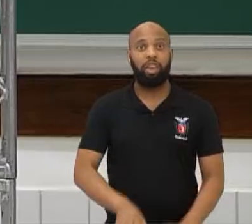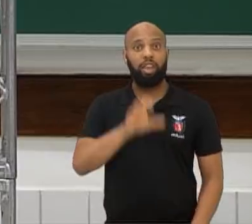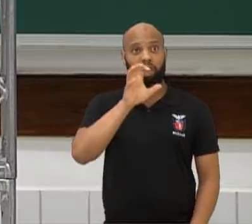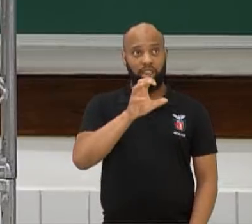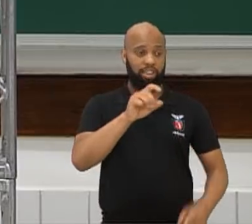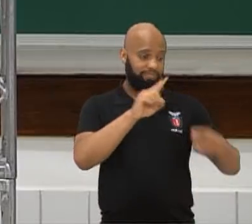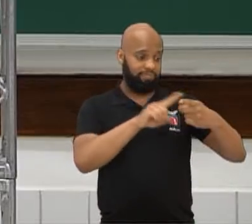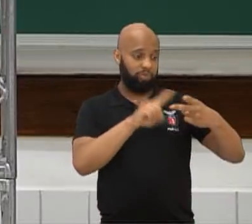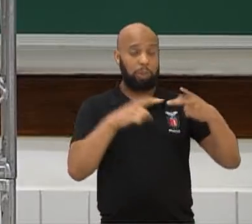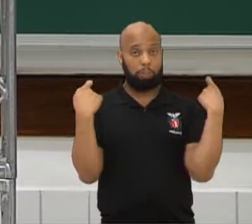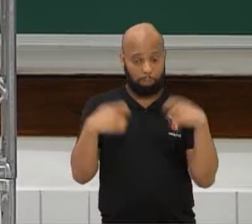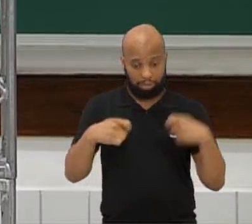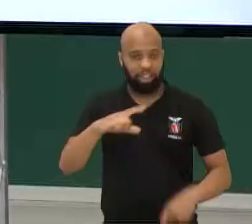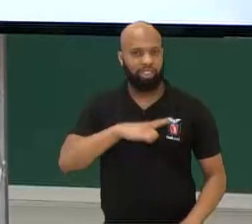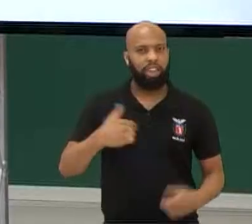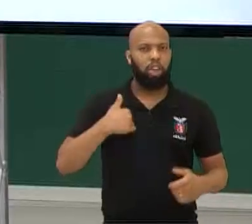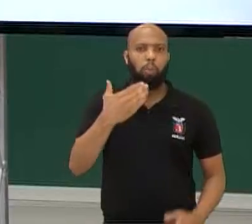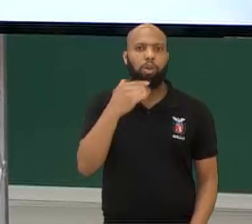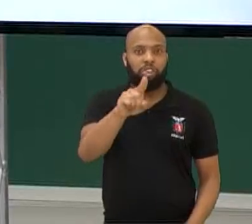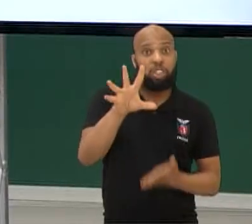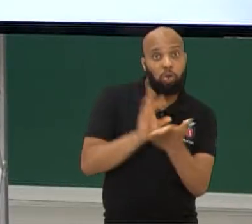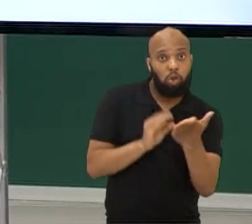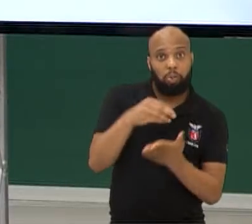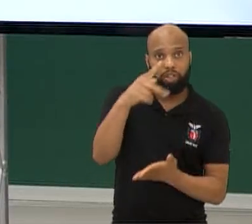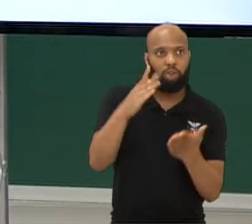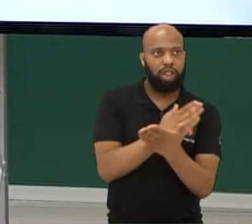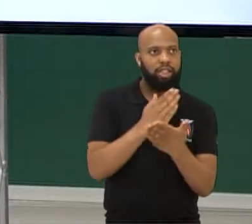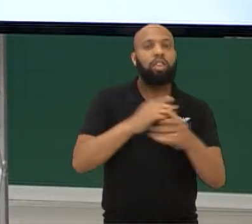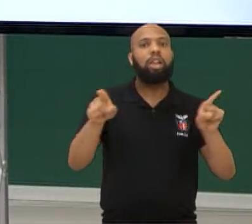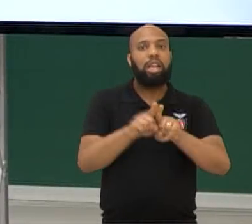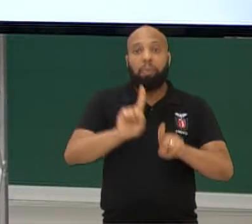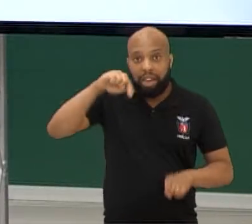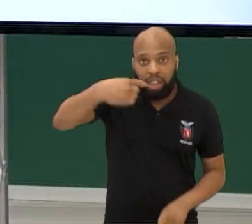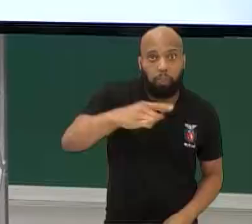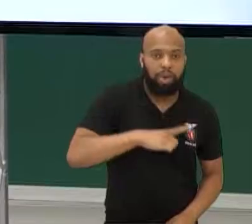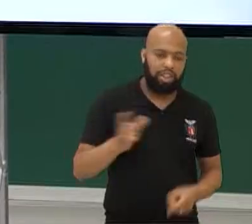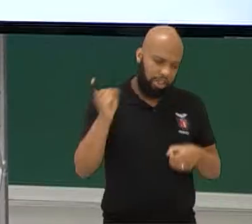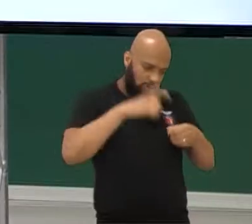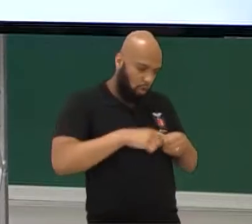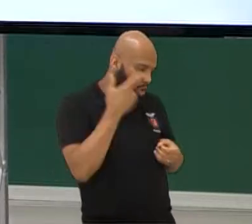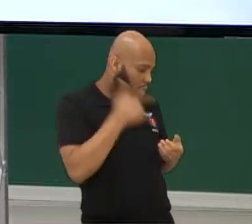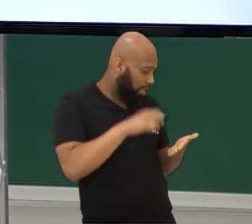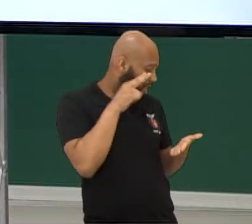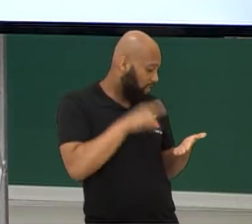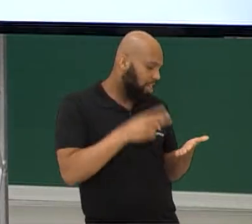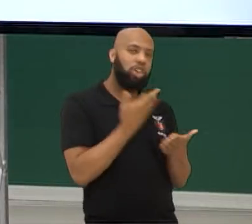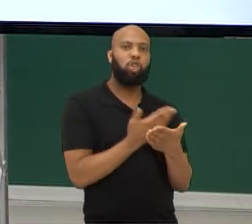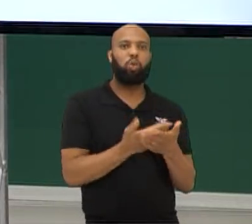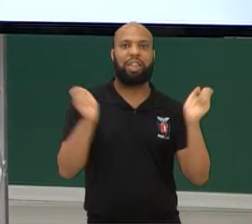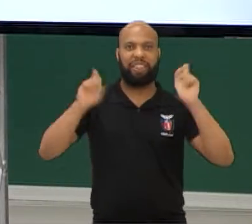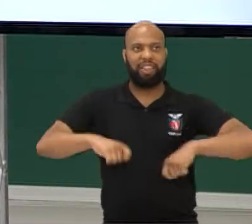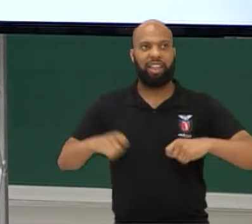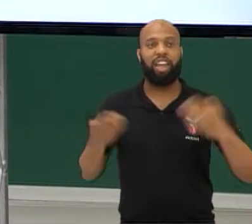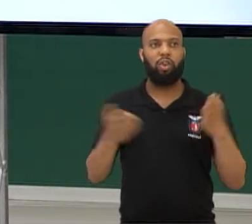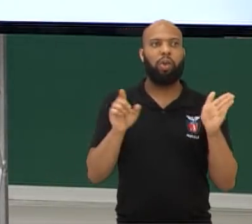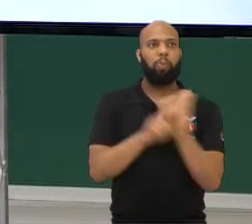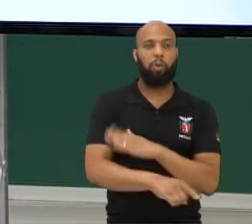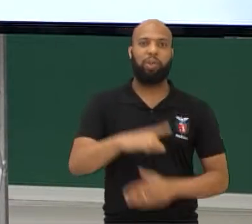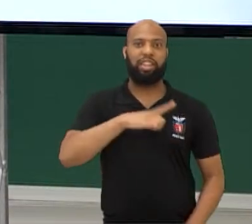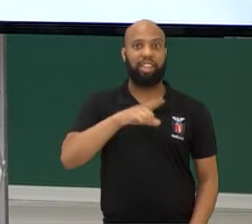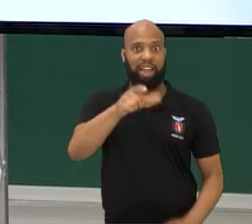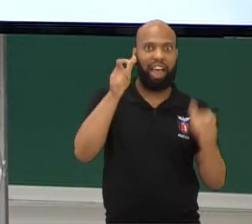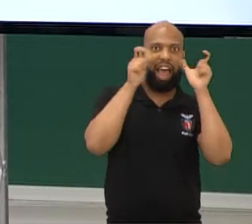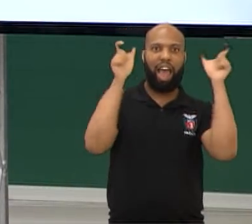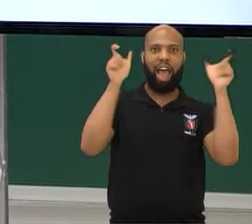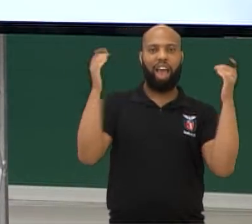essas duas necessidades que eu peço que vocês copiem no seu caderno para também depois voltar e poder estudar. Então, vamos de quiz. Quem está